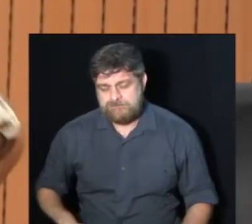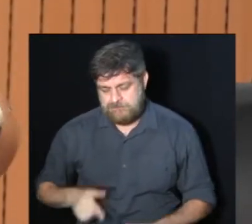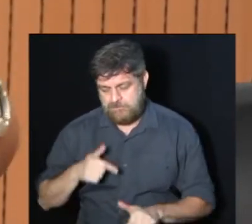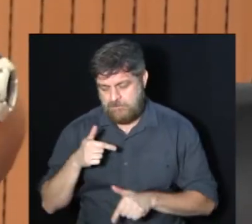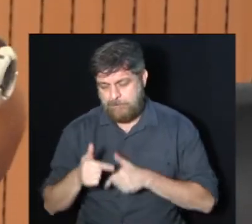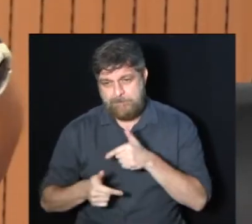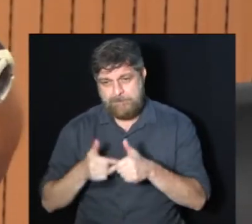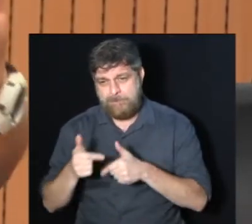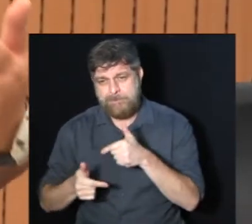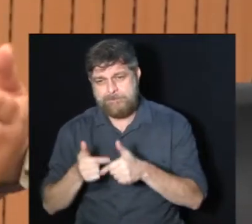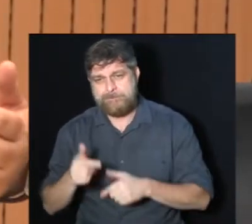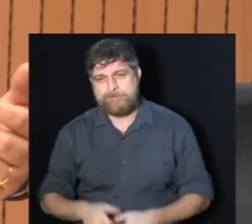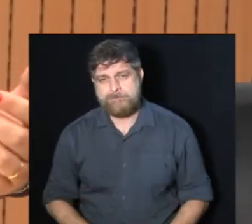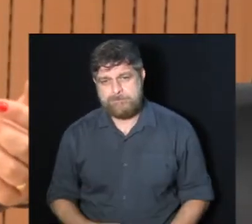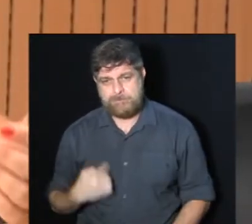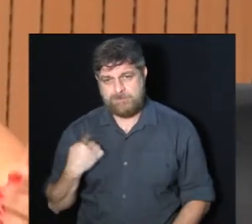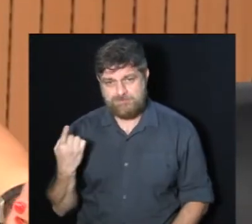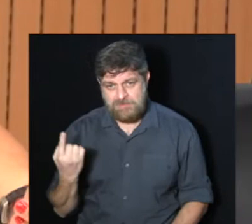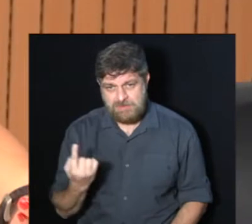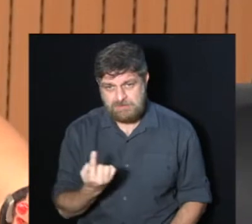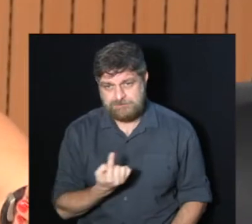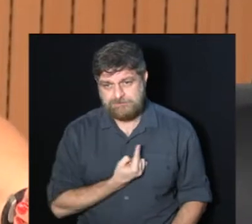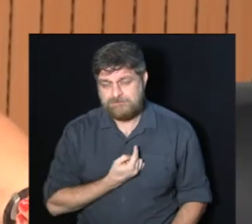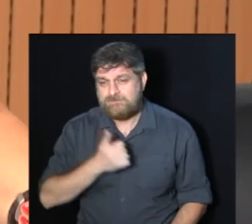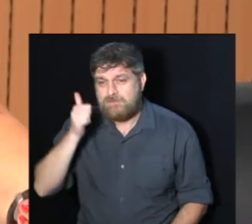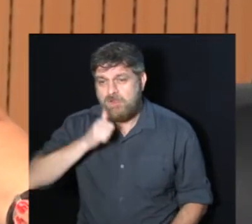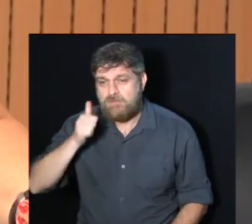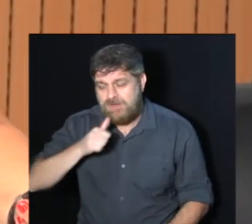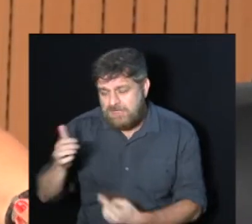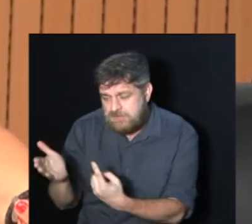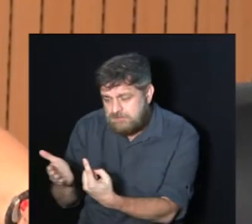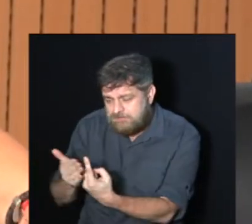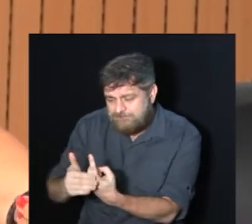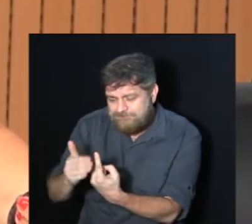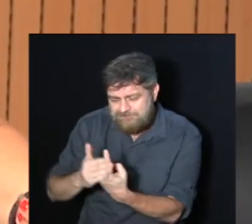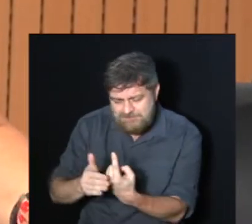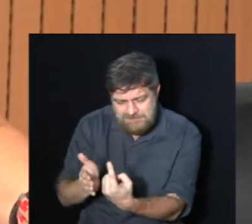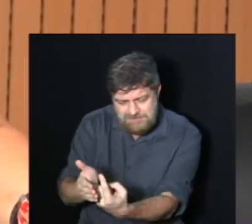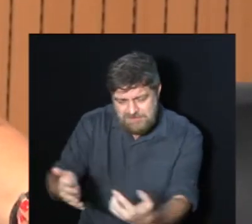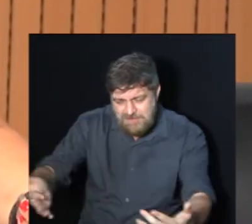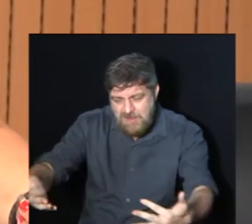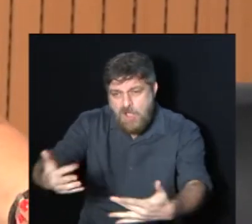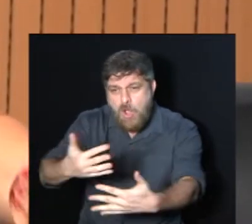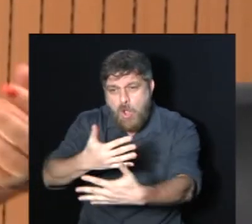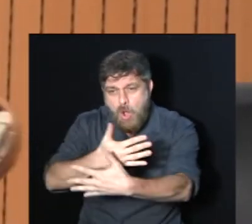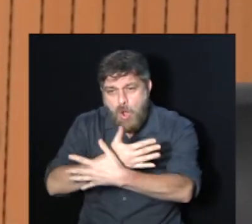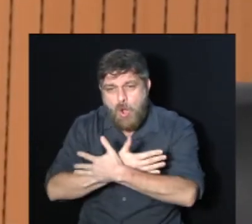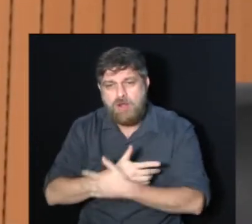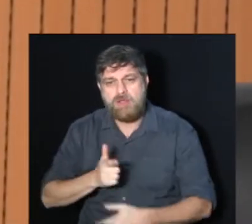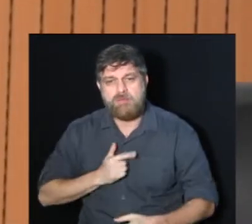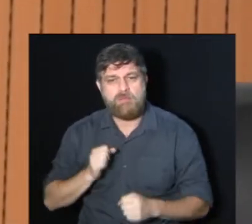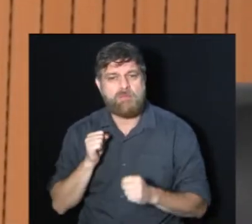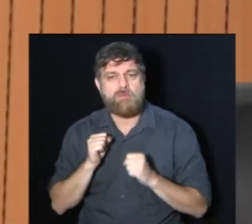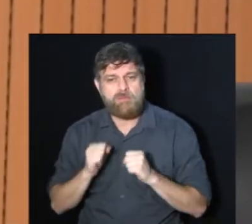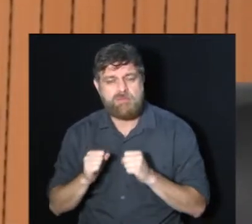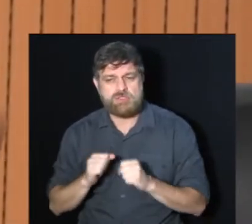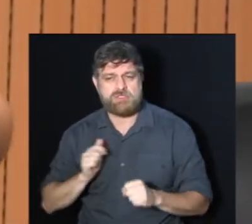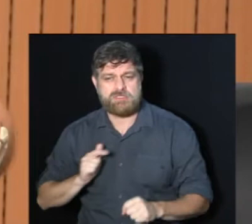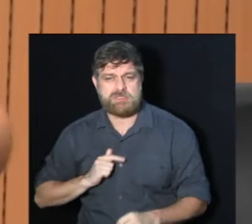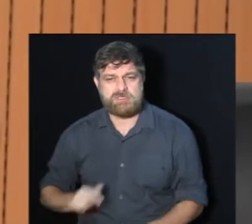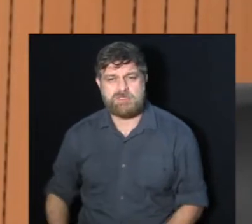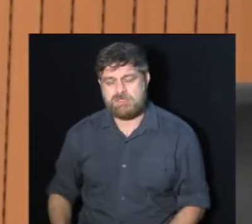né? Nós acolhíamos essas mulheres, era uma demanda espontânea, né? Então podia ser encaminhada pelo